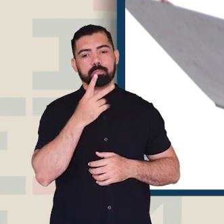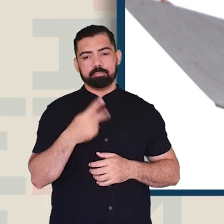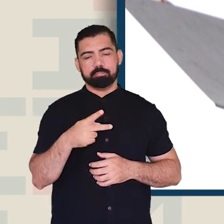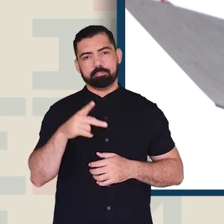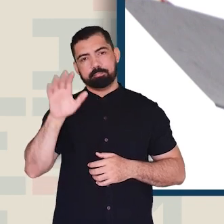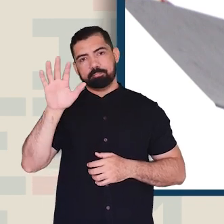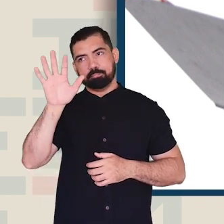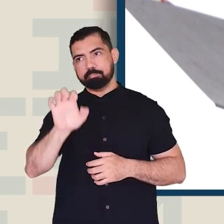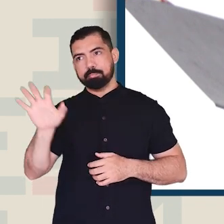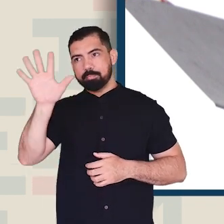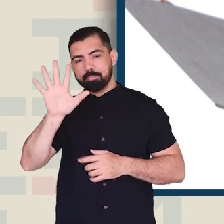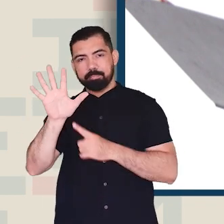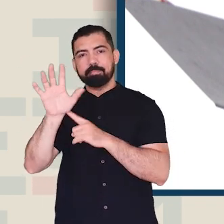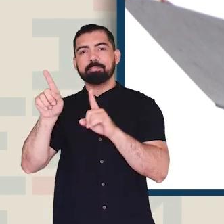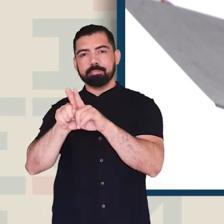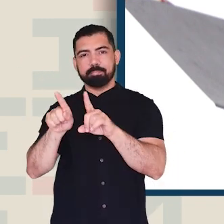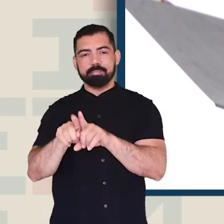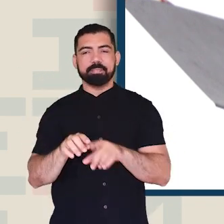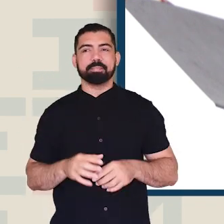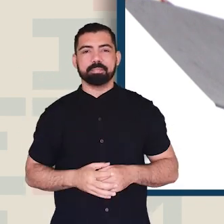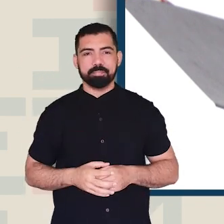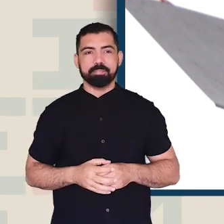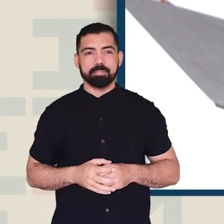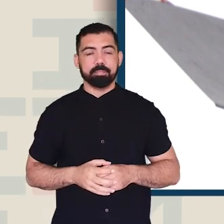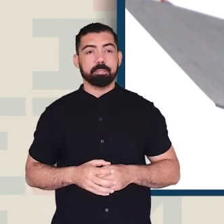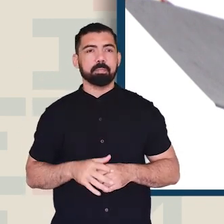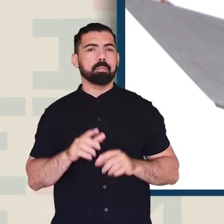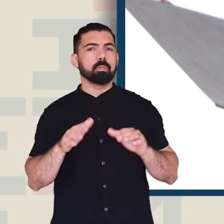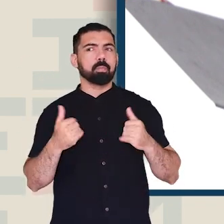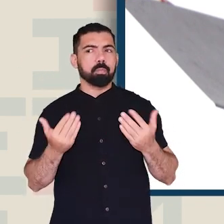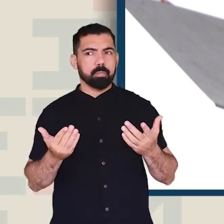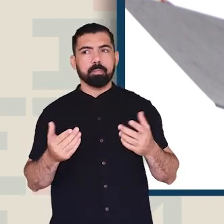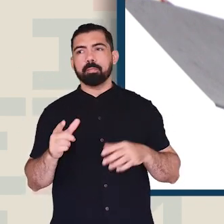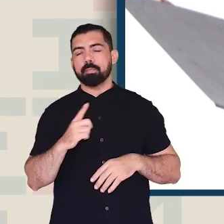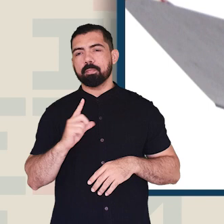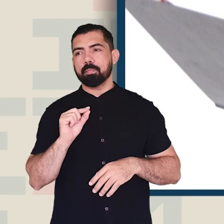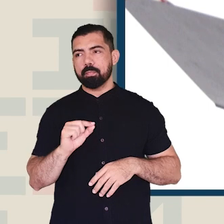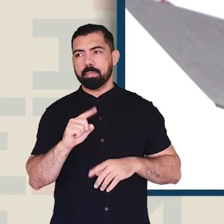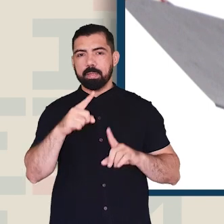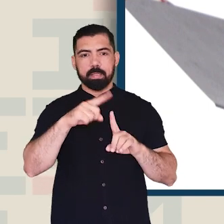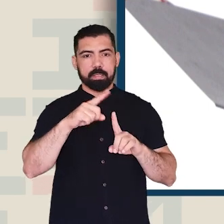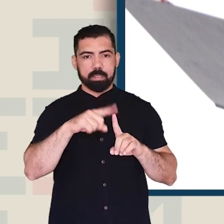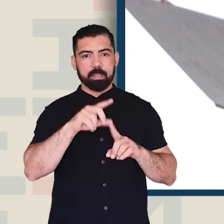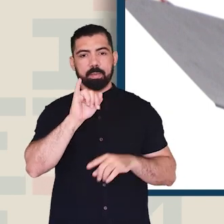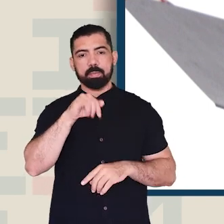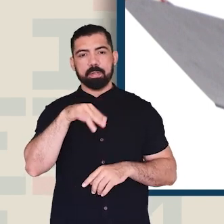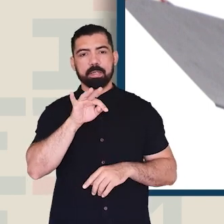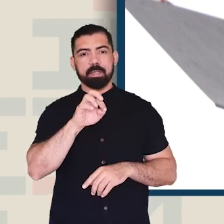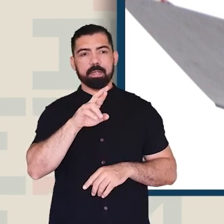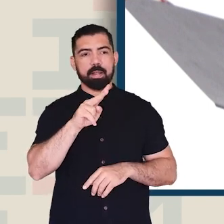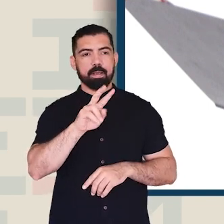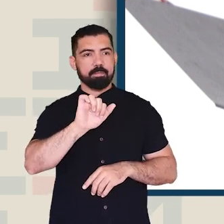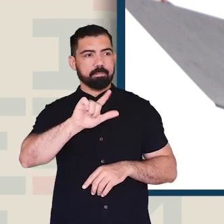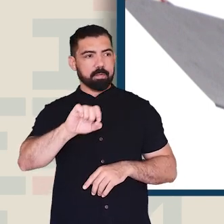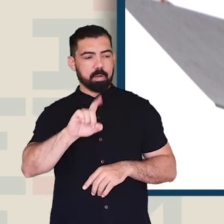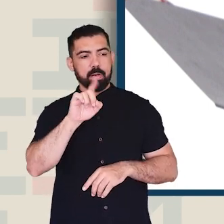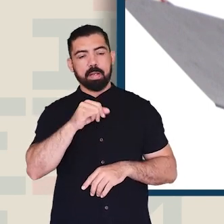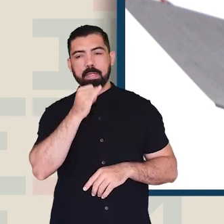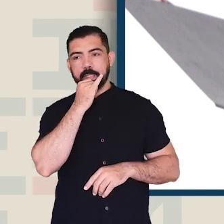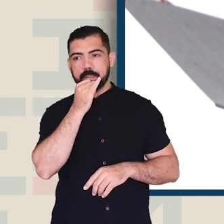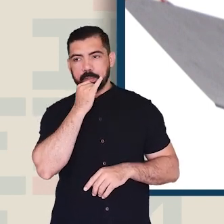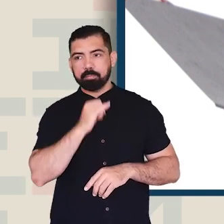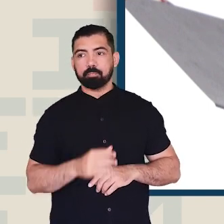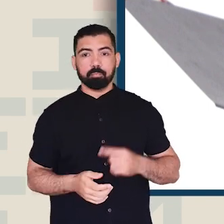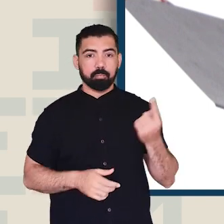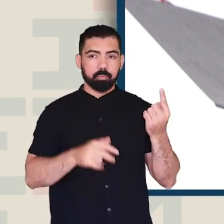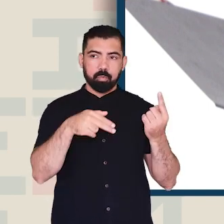europeia, que isso até nos chegou. Então, ela basicamente tem esse tipo de intervalo de... Você partindo, por exemplo, de uma nota,